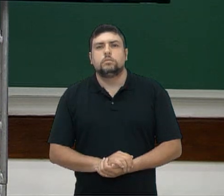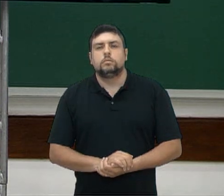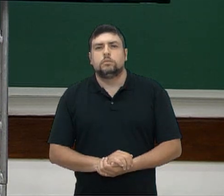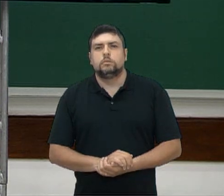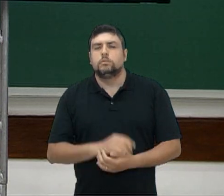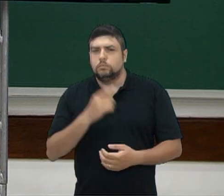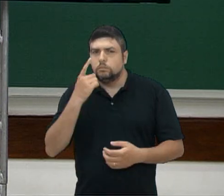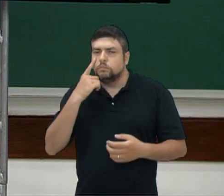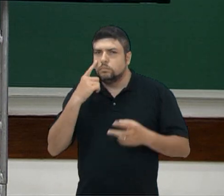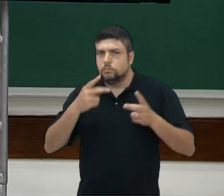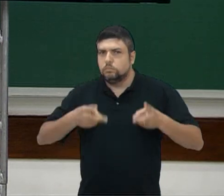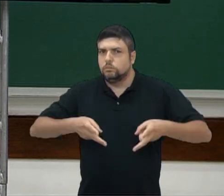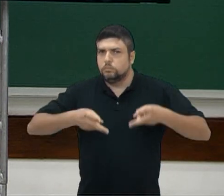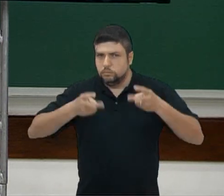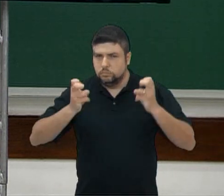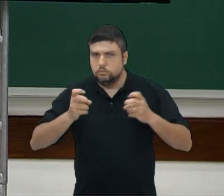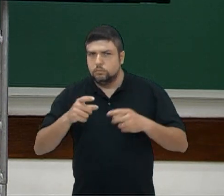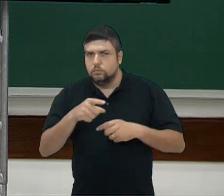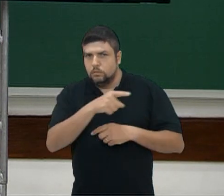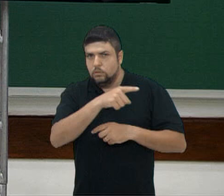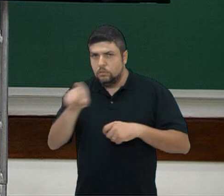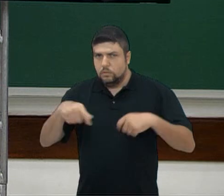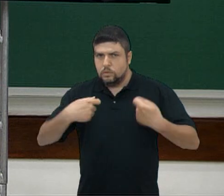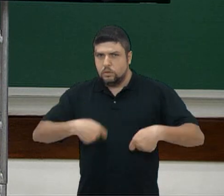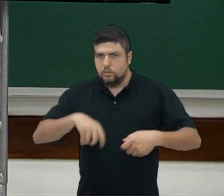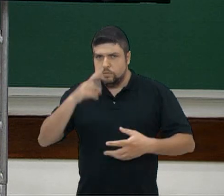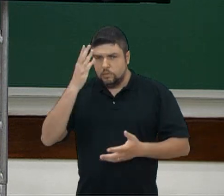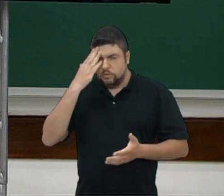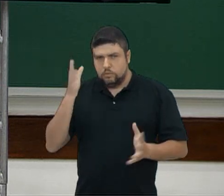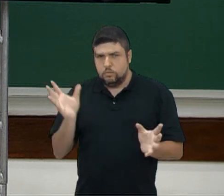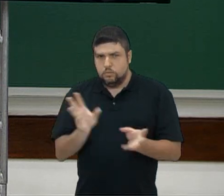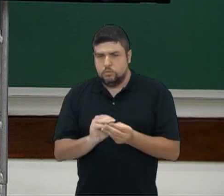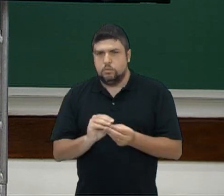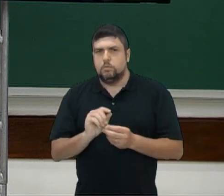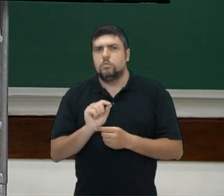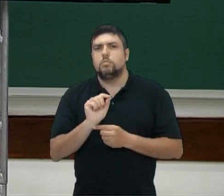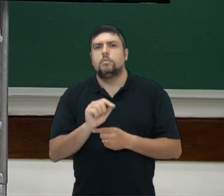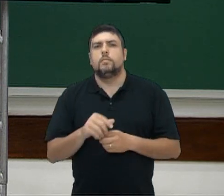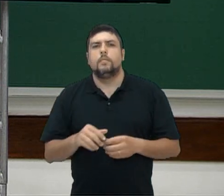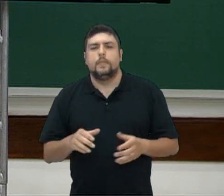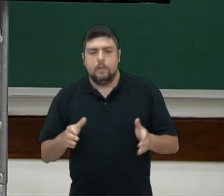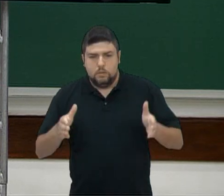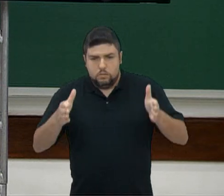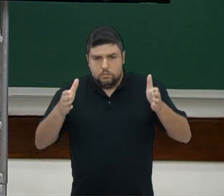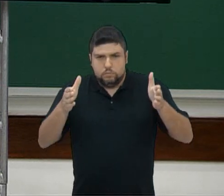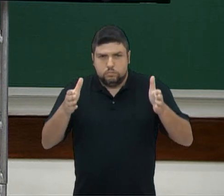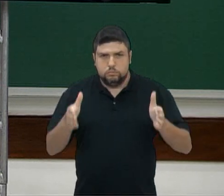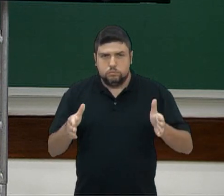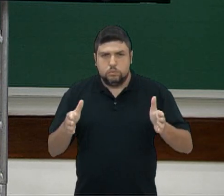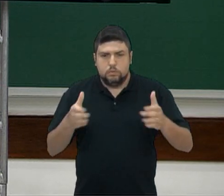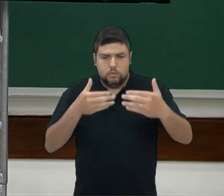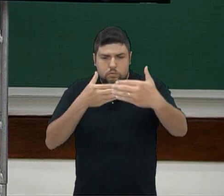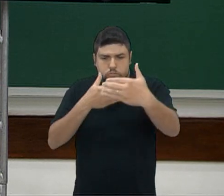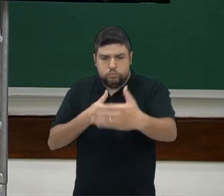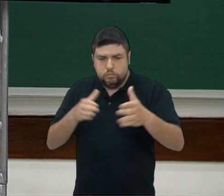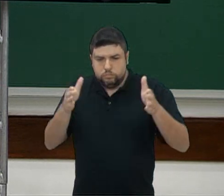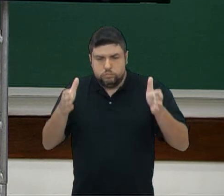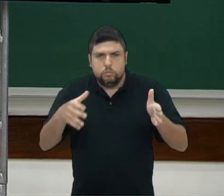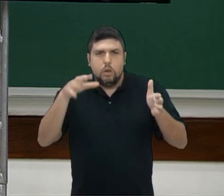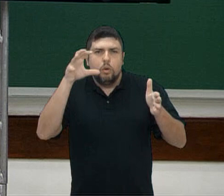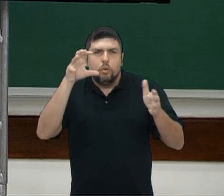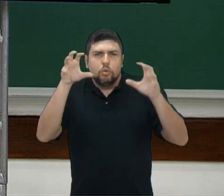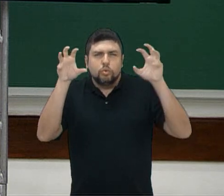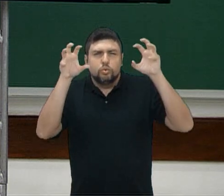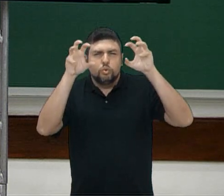Pessoal, o que vocês precisam compreender dentro desse aspecto, quando você acaba viabilizando o conceito da câmara escura,